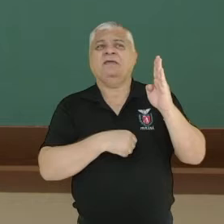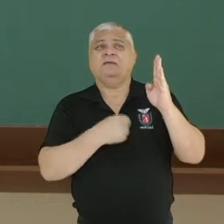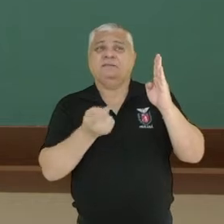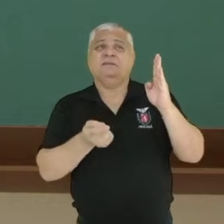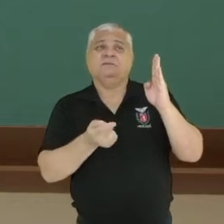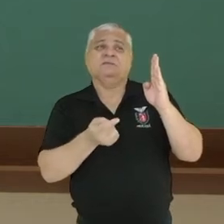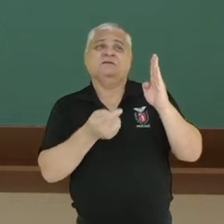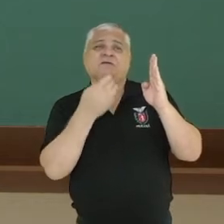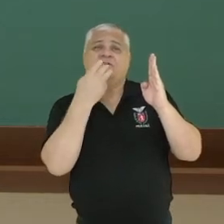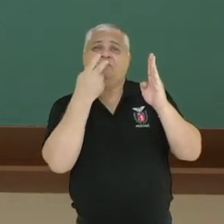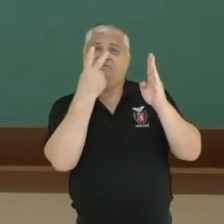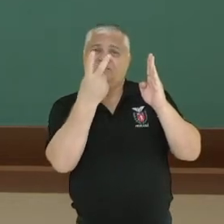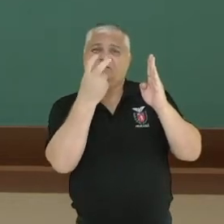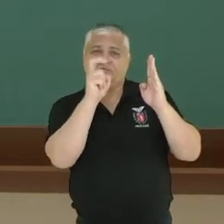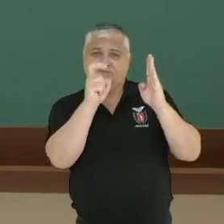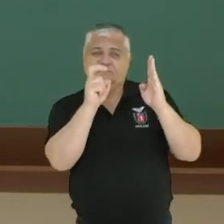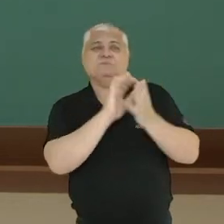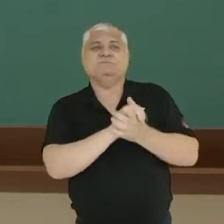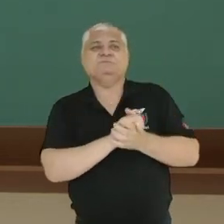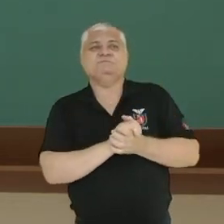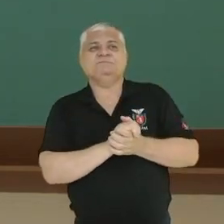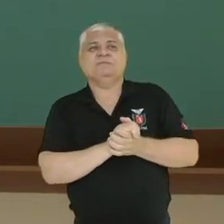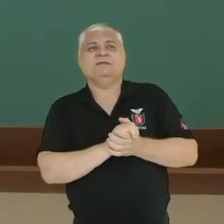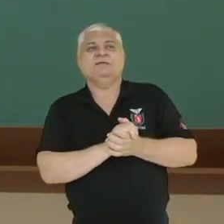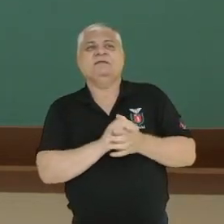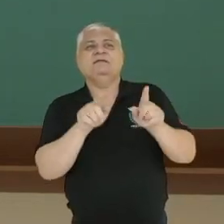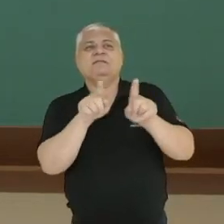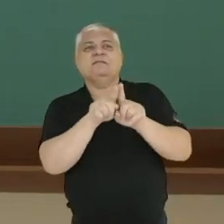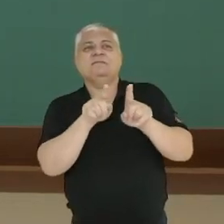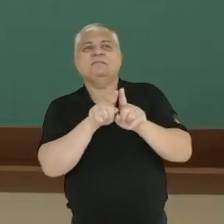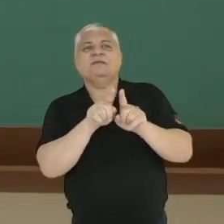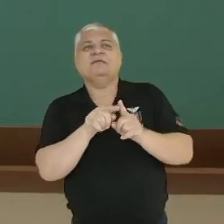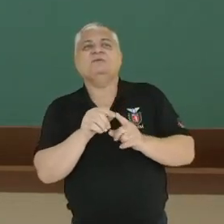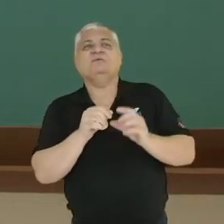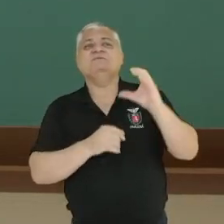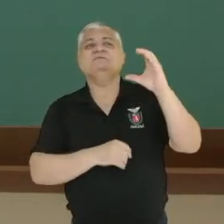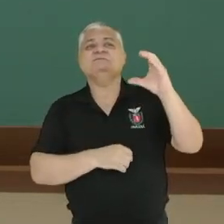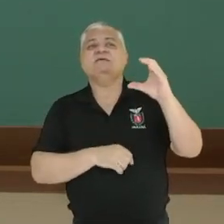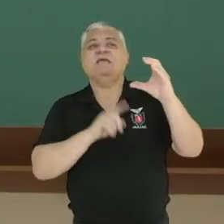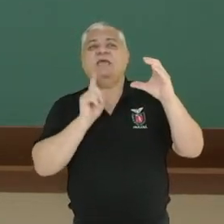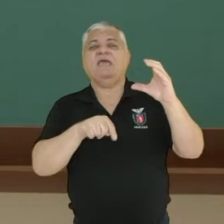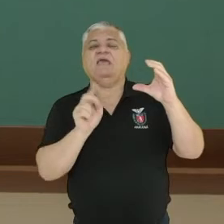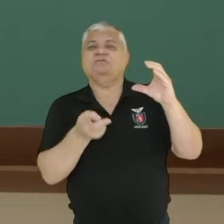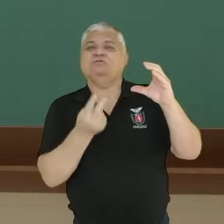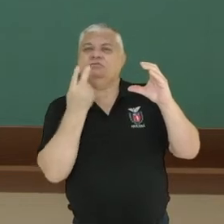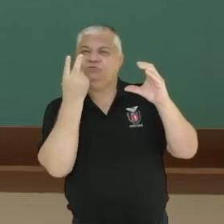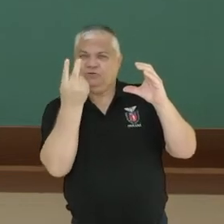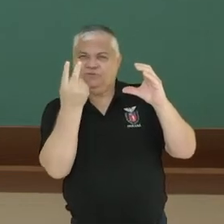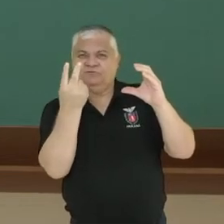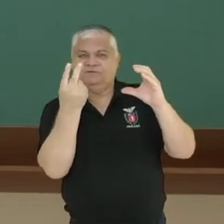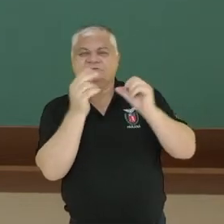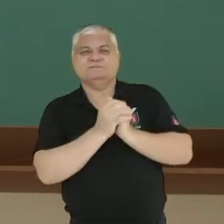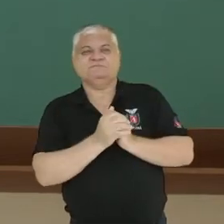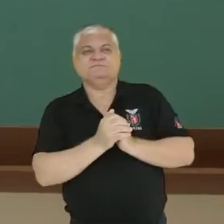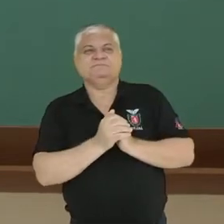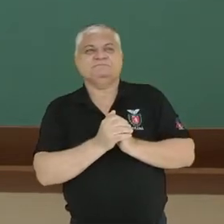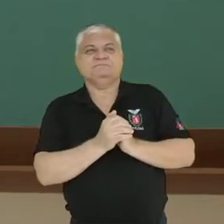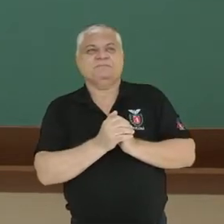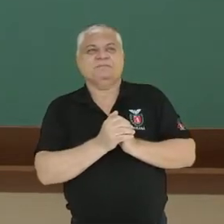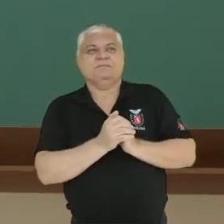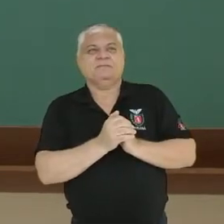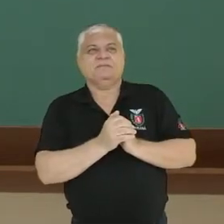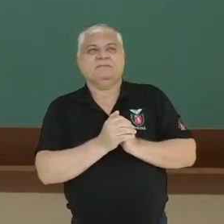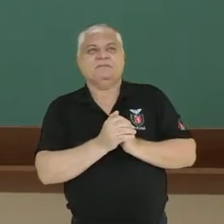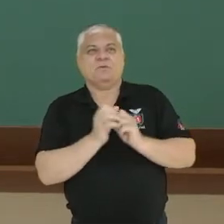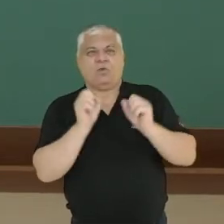era a concentração de bicarbonato. E também temos o C, que é a concentração do ácido carbônico. Então,